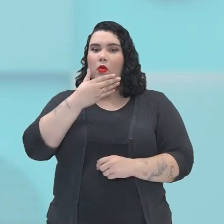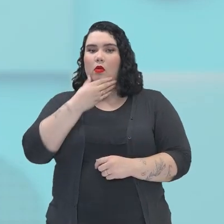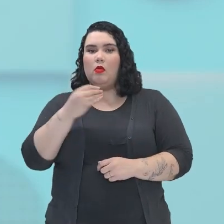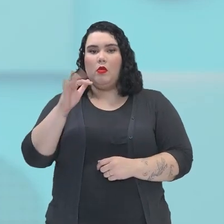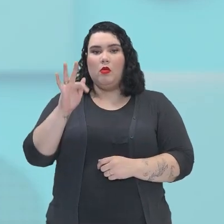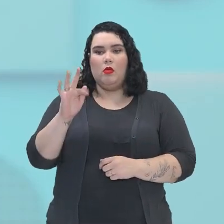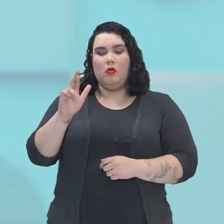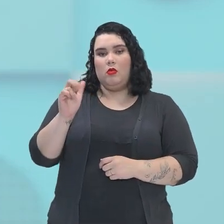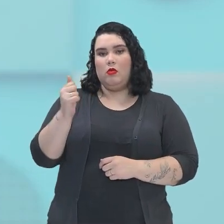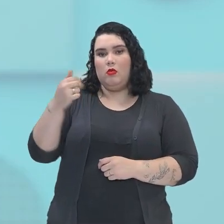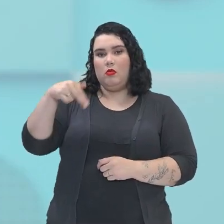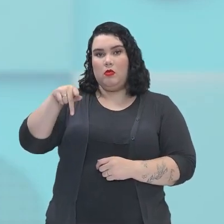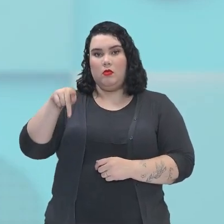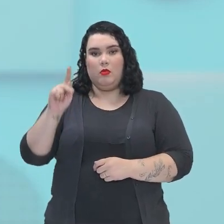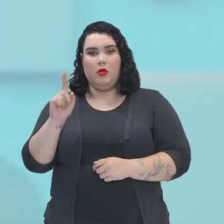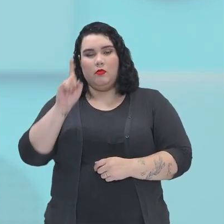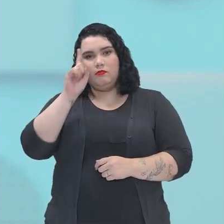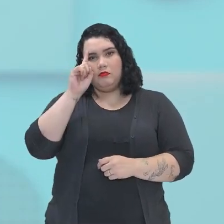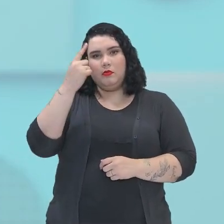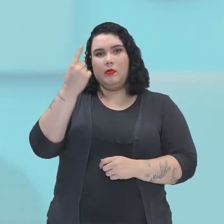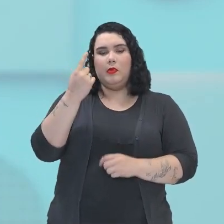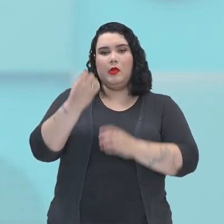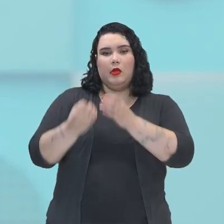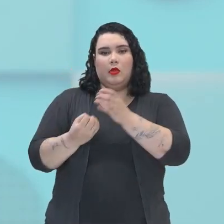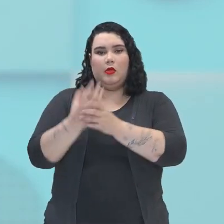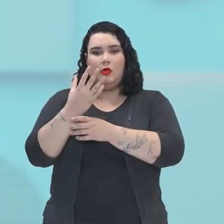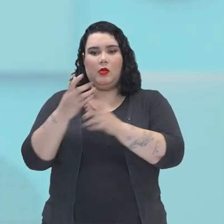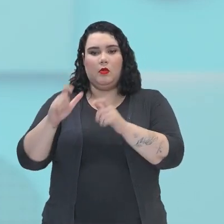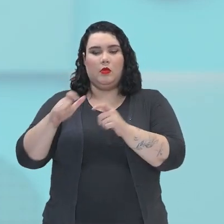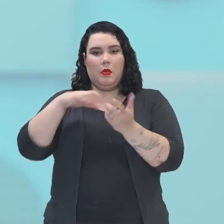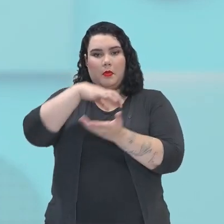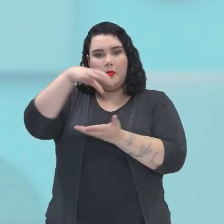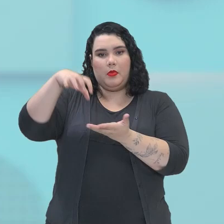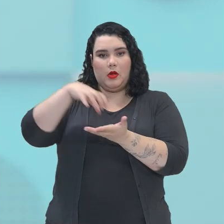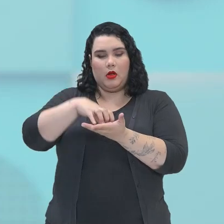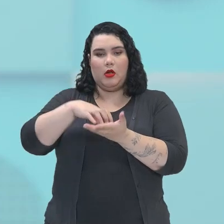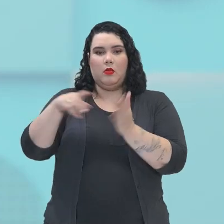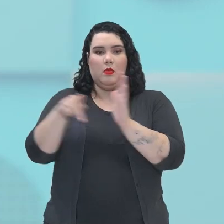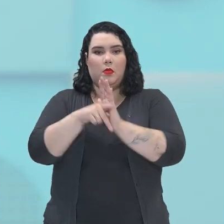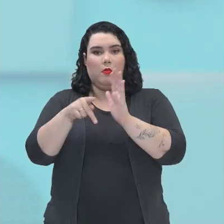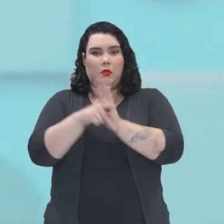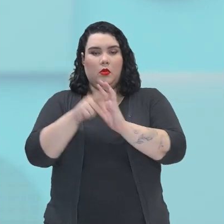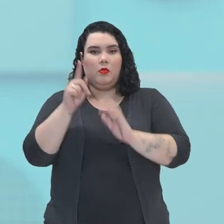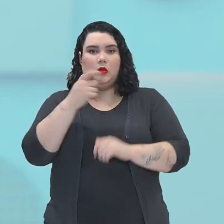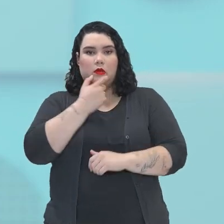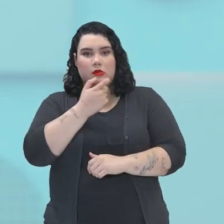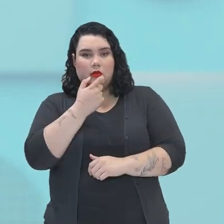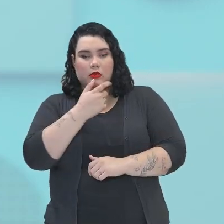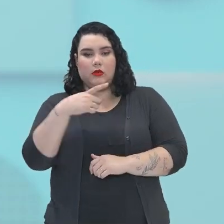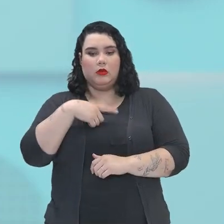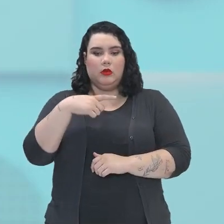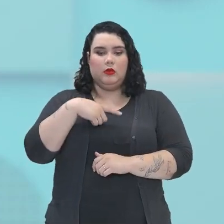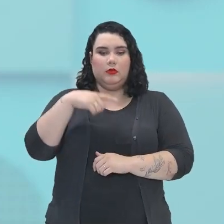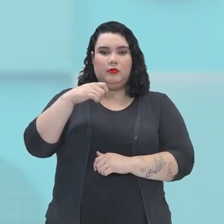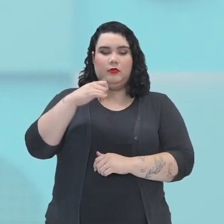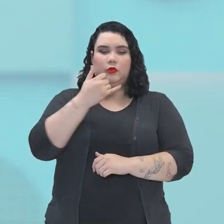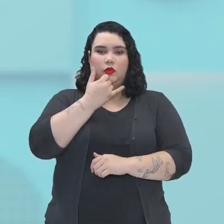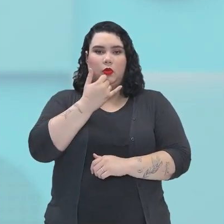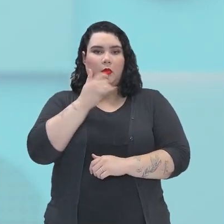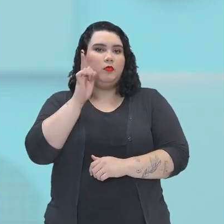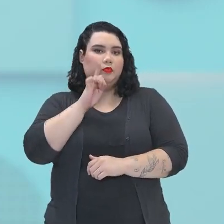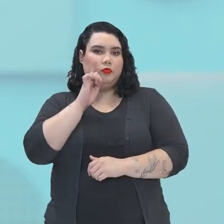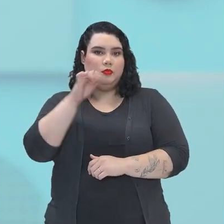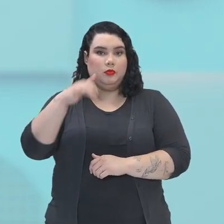Bill improvisou algumas quadras nos parques municipais de Nova York. Por essa época, o esporte passou a